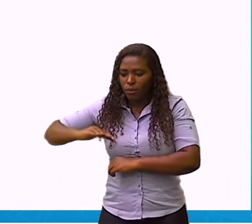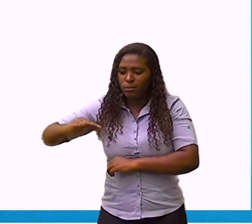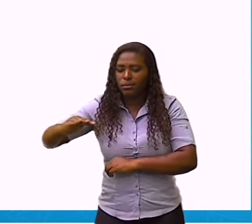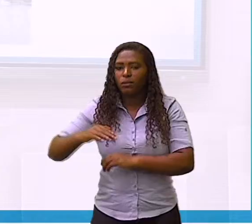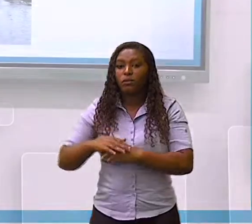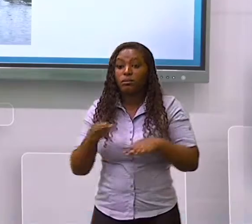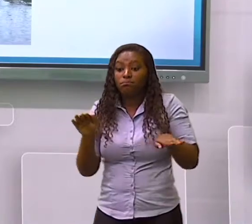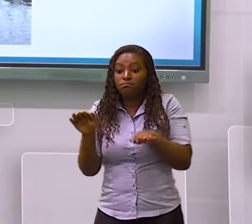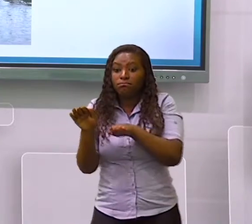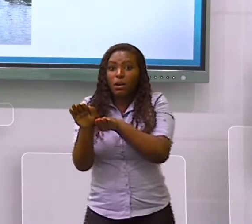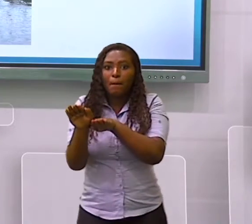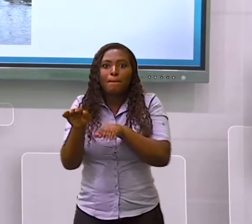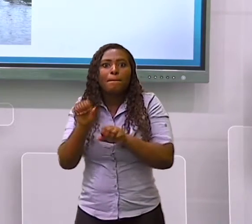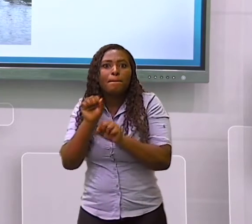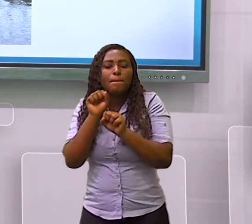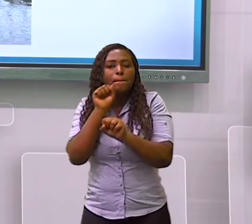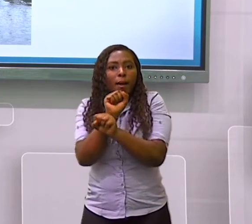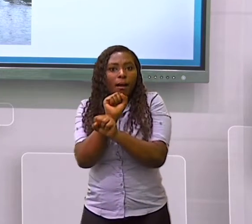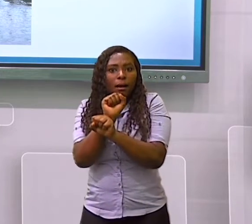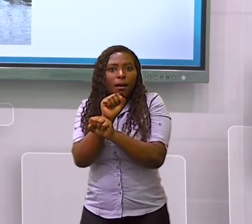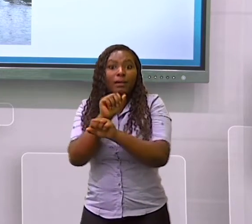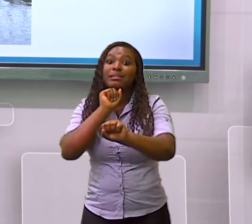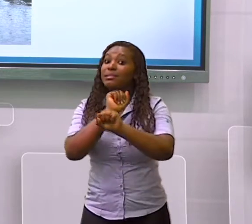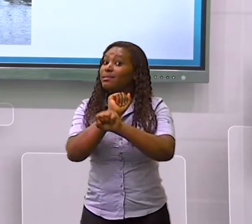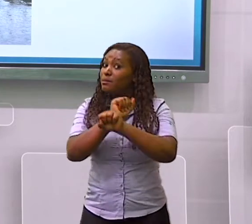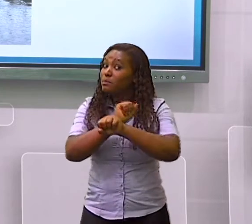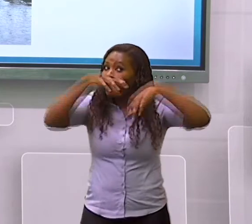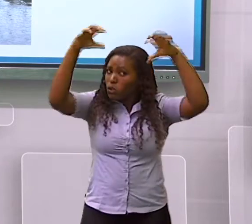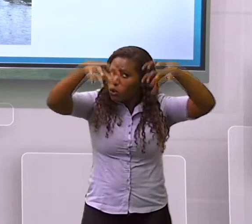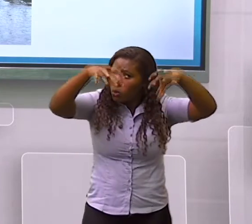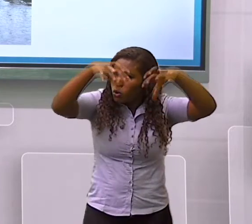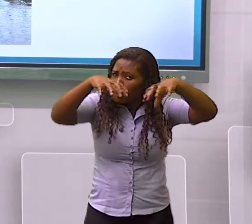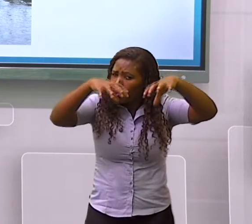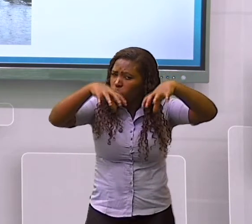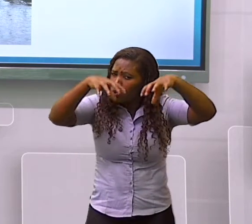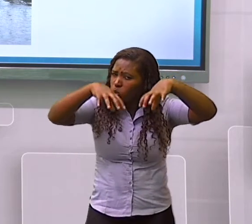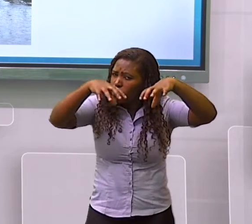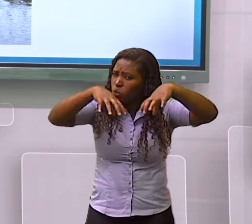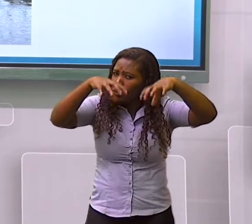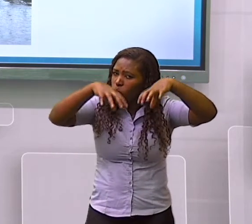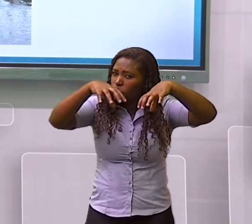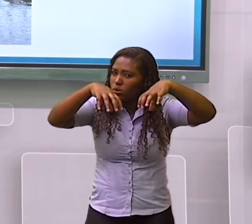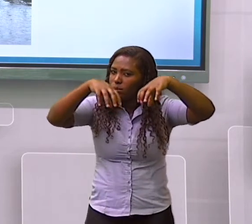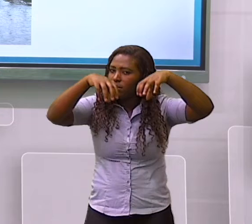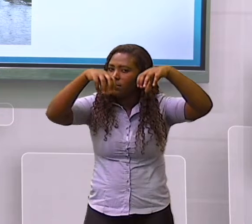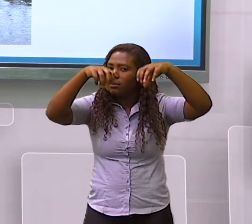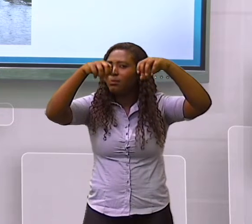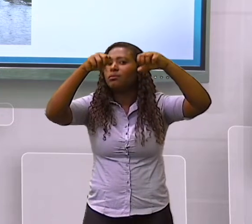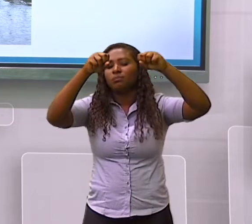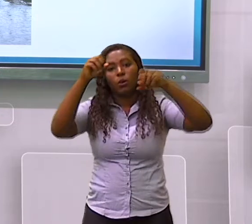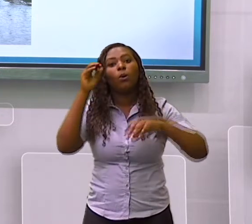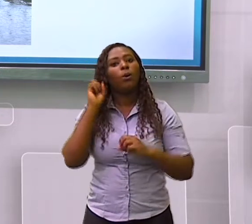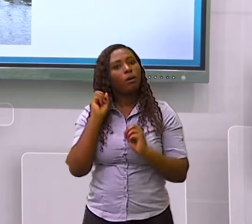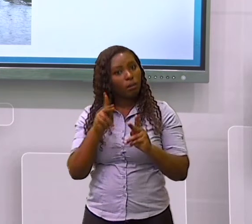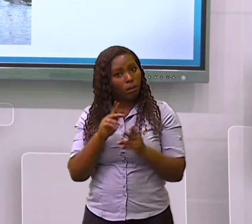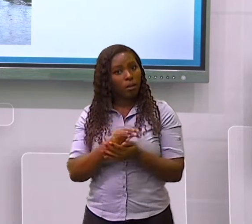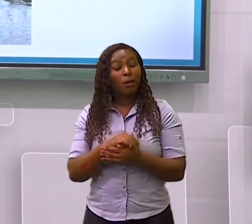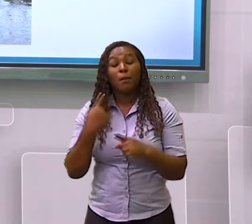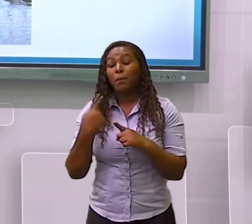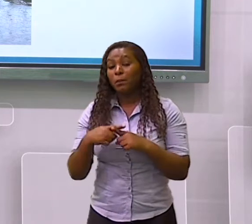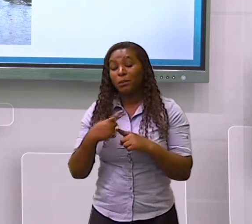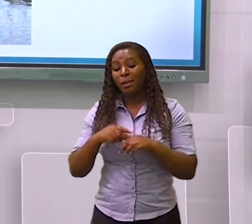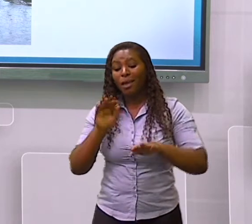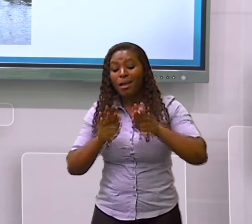muito intensa? Então, quando o volume de água ele é muito grande, o para-brisa ele não dá conta